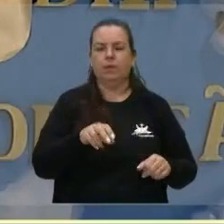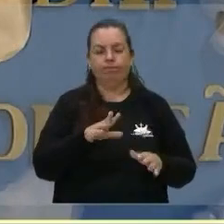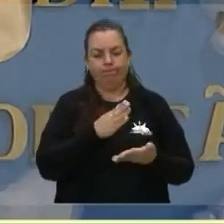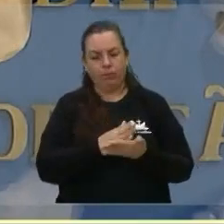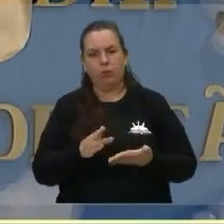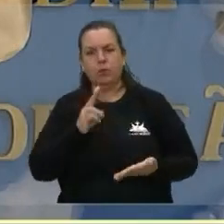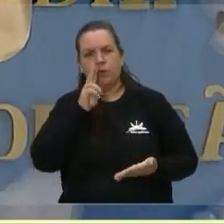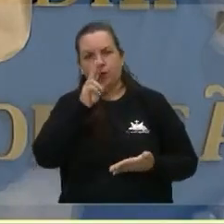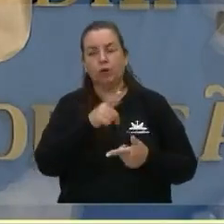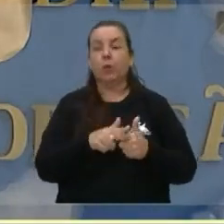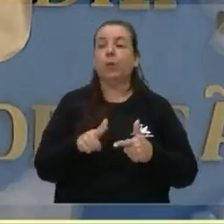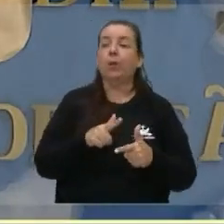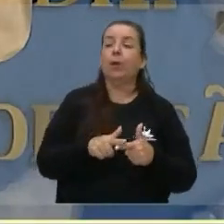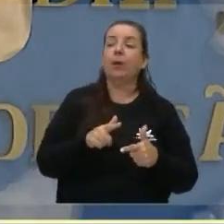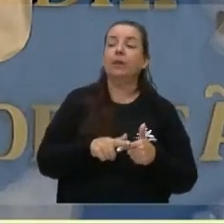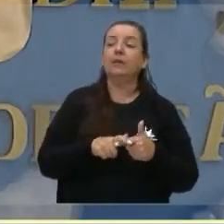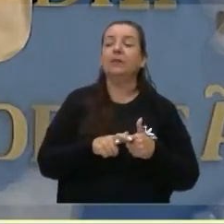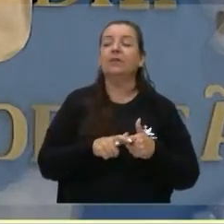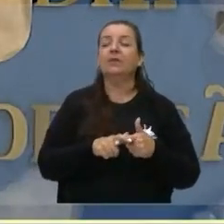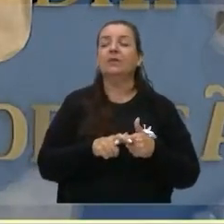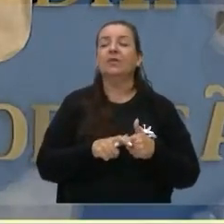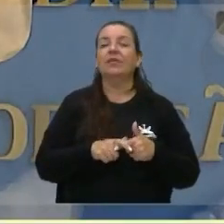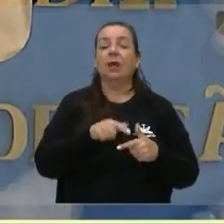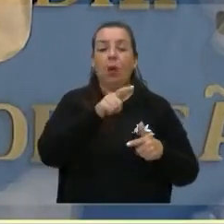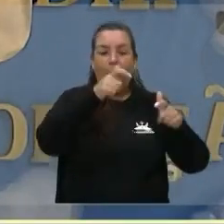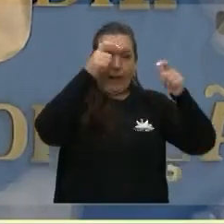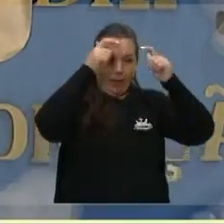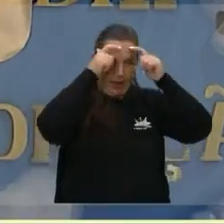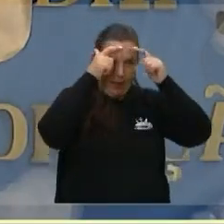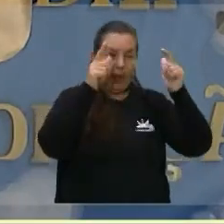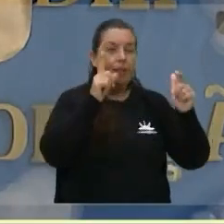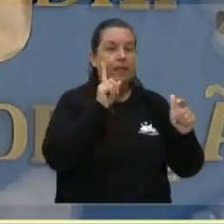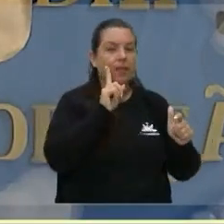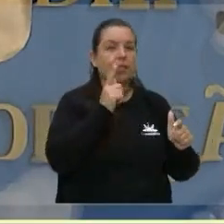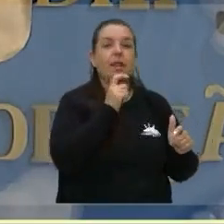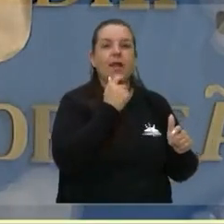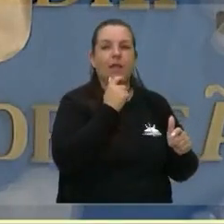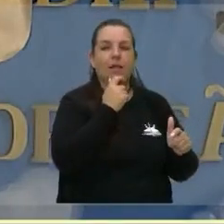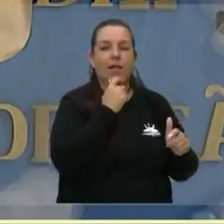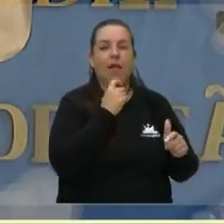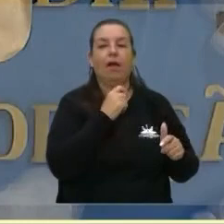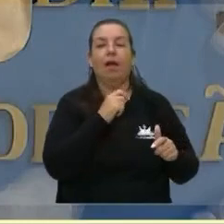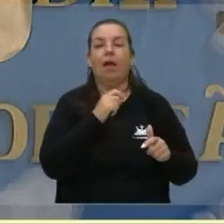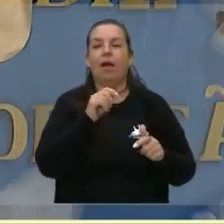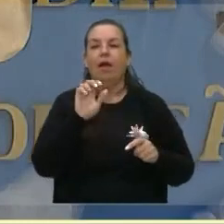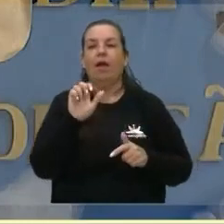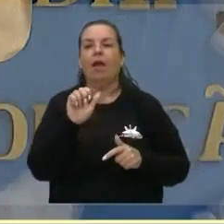o problema com o grande rei da Inglaterra, não sei grande onde,